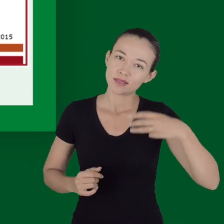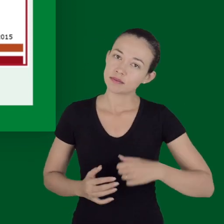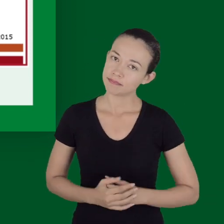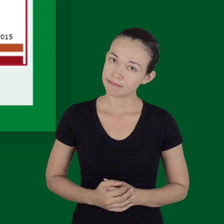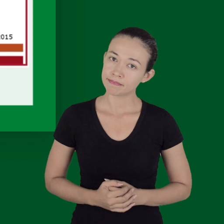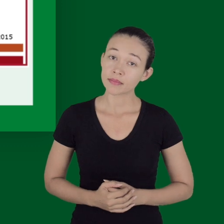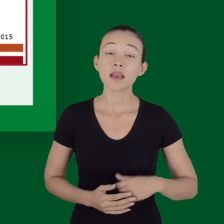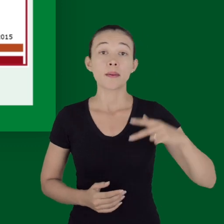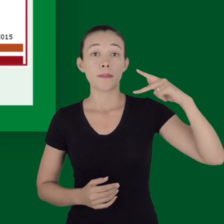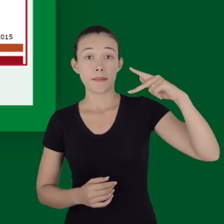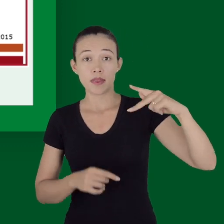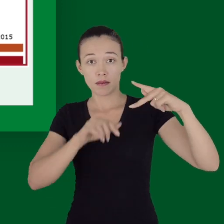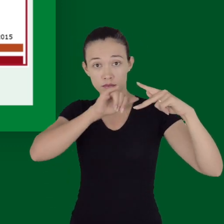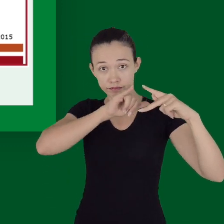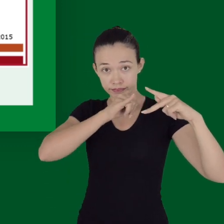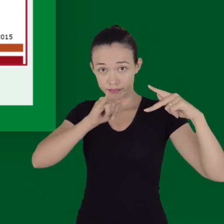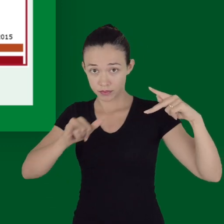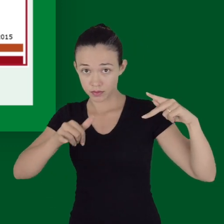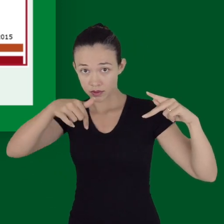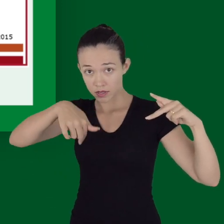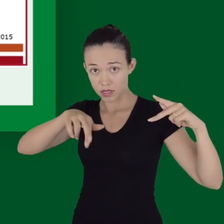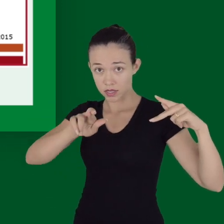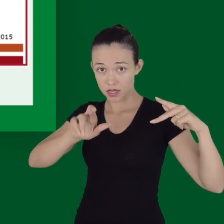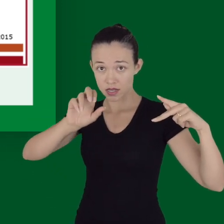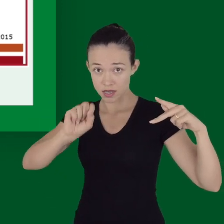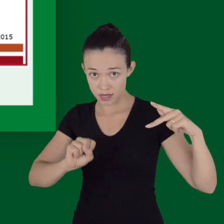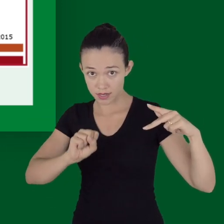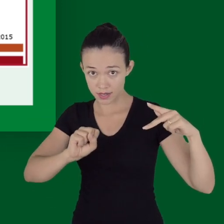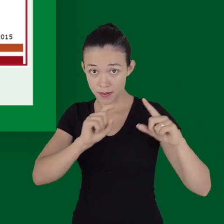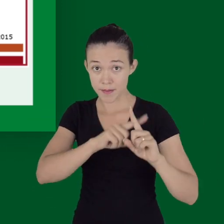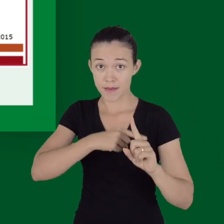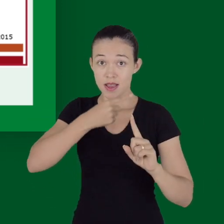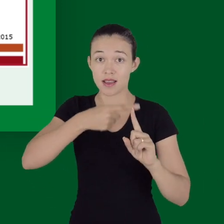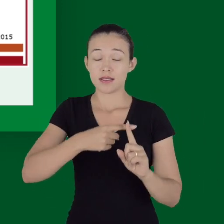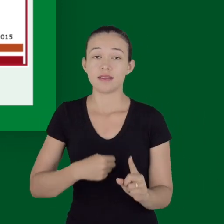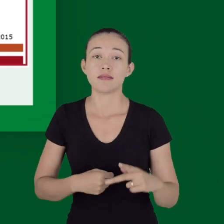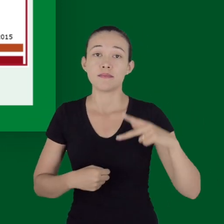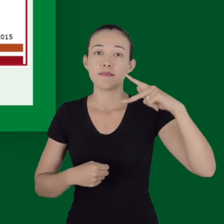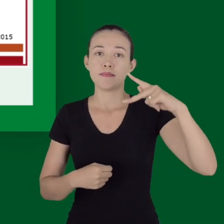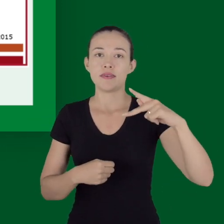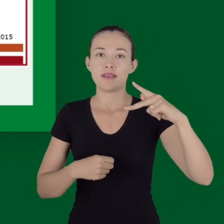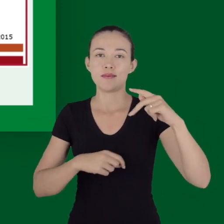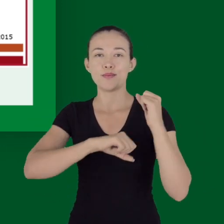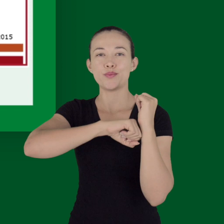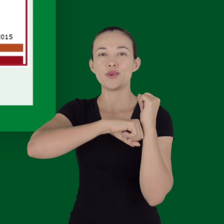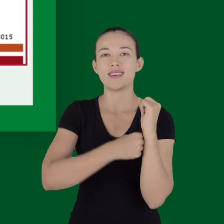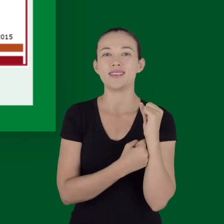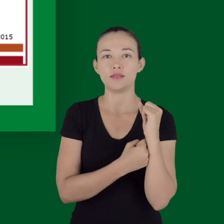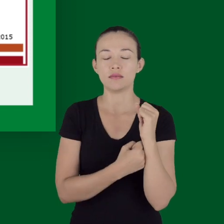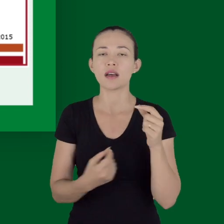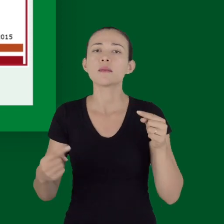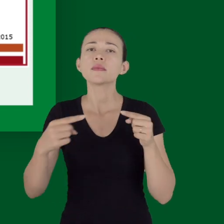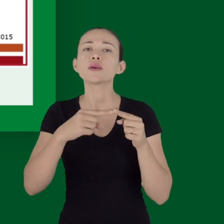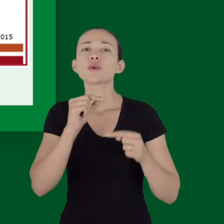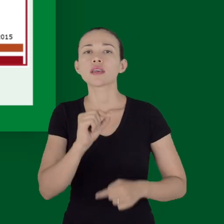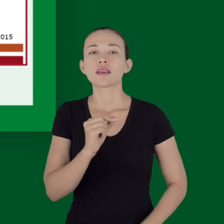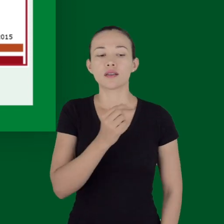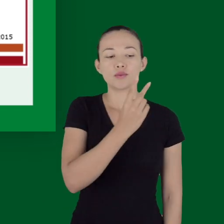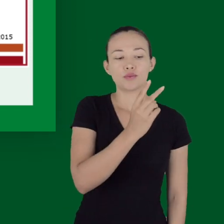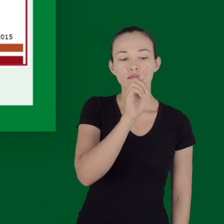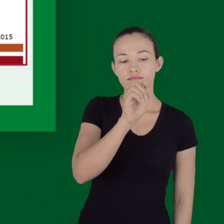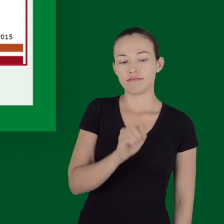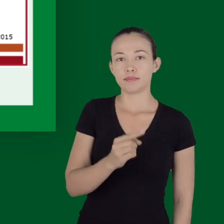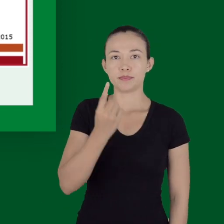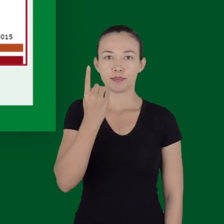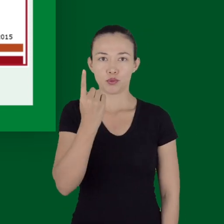quando existe um P que conduz com QRS e uma P bloqueada. Então dá pra ver que a gente chama de 2:1. Uma